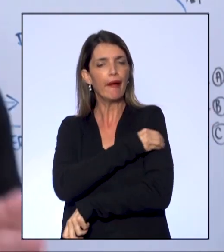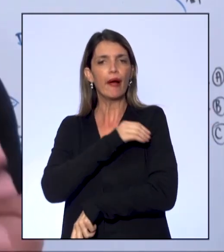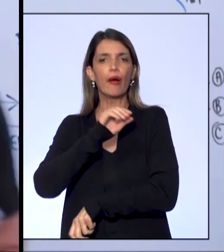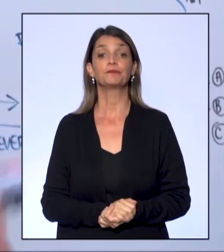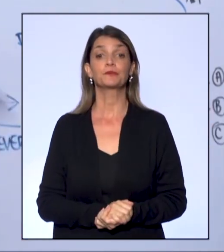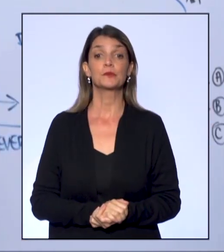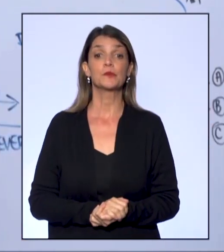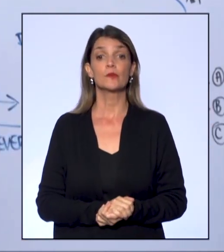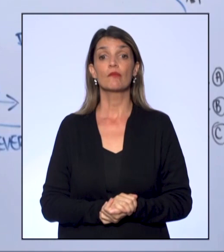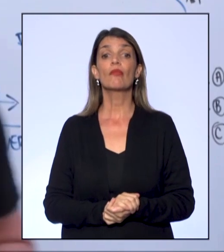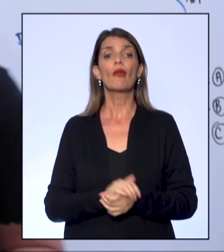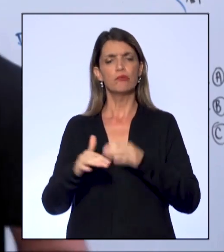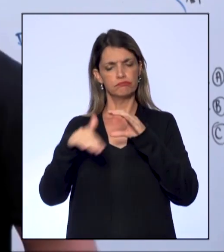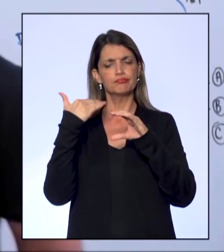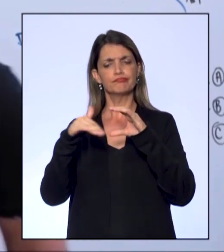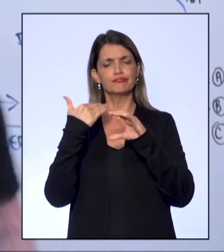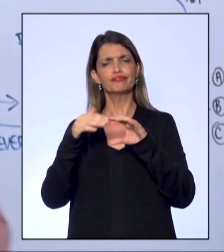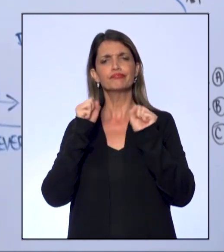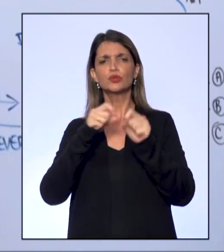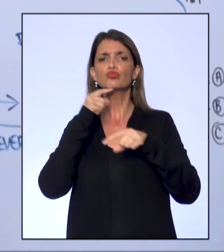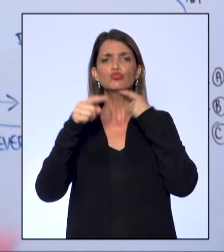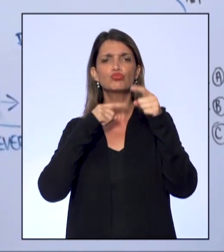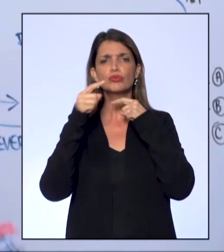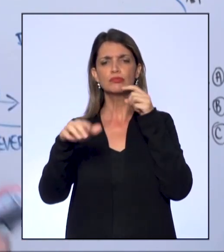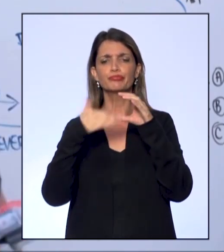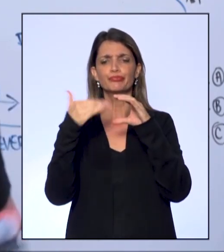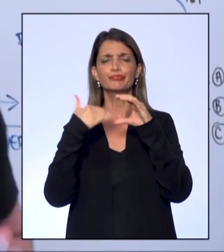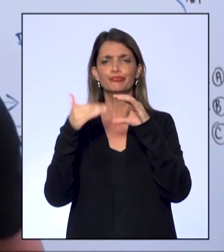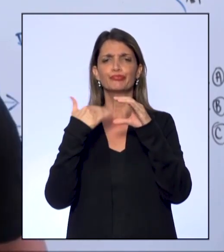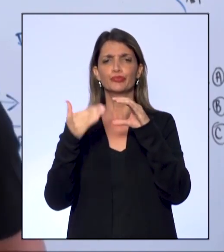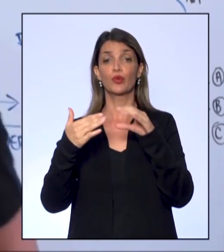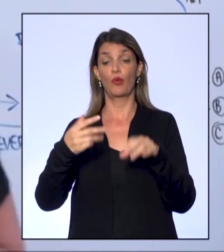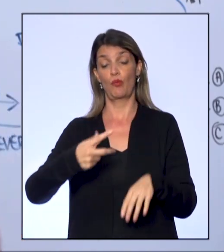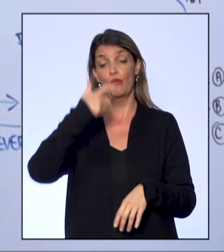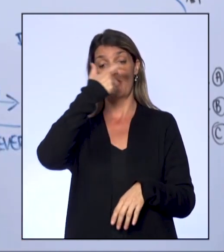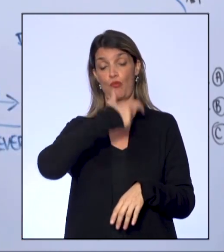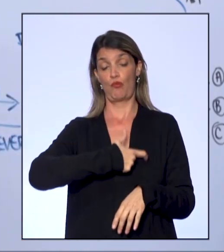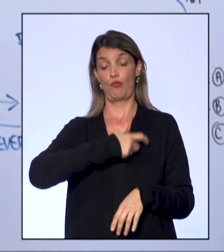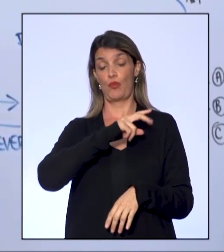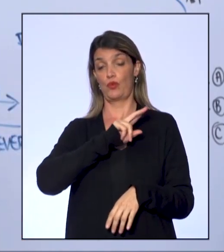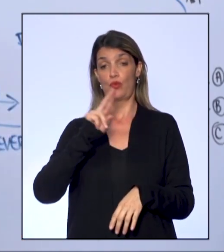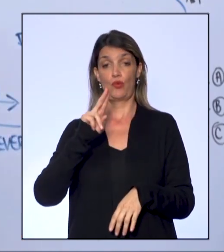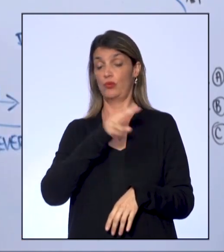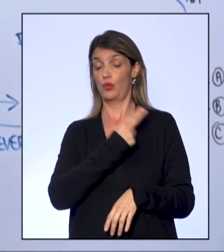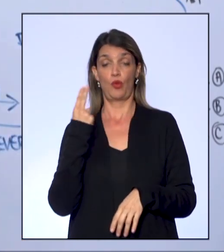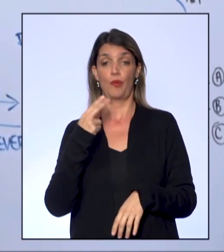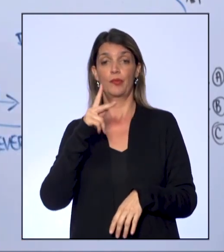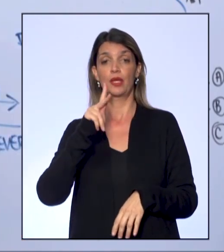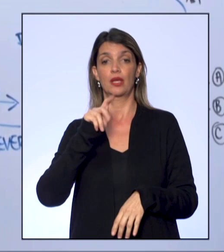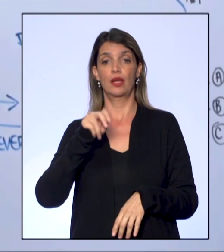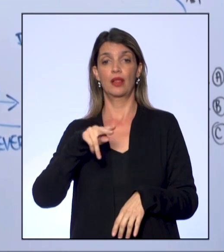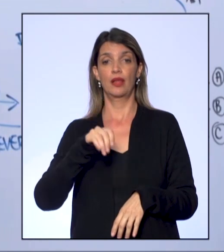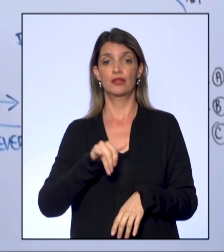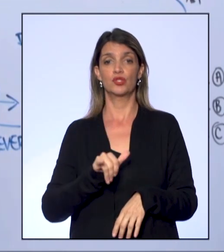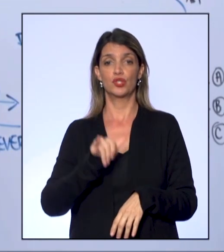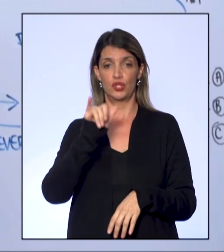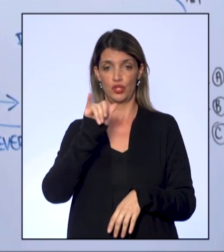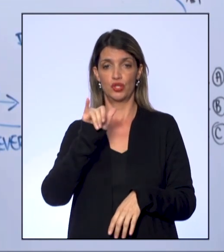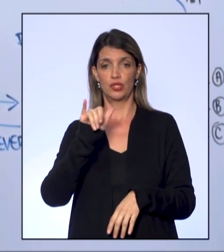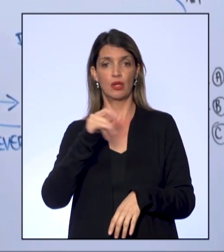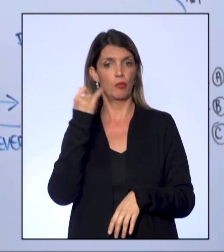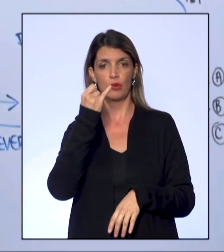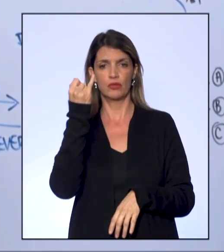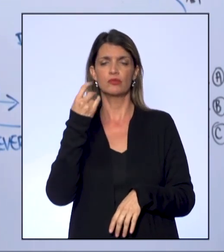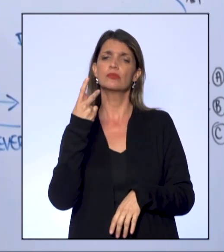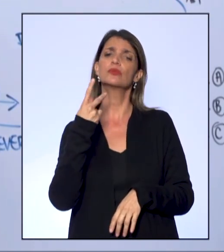sim. Pode ir mandando aí as suas dúvidas, pode conversar comigo. Meu nome é Kennedy. Então, o que a gente vai falar aqui são coisas que são importantes para a sua